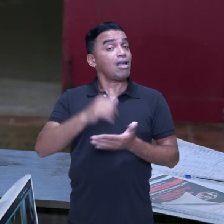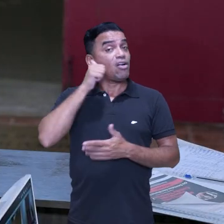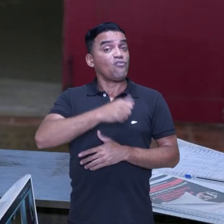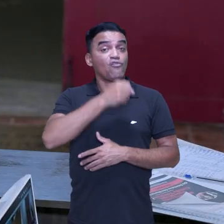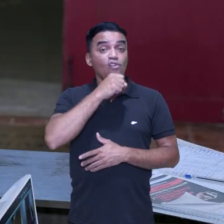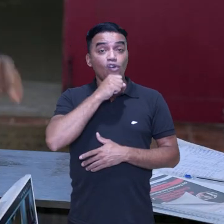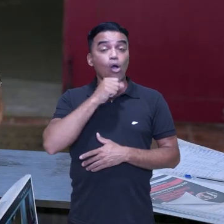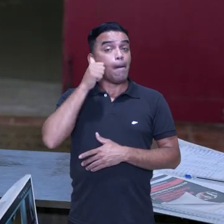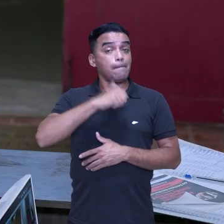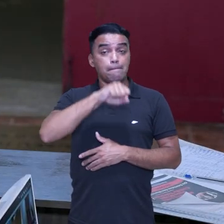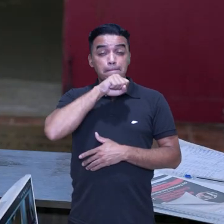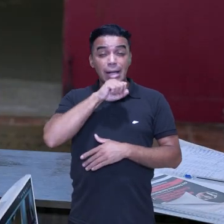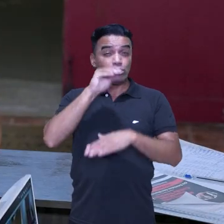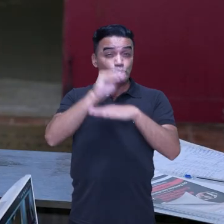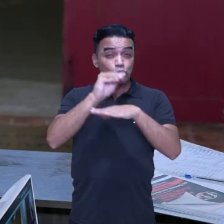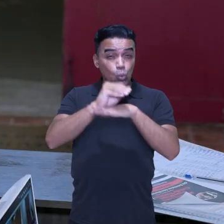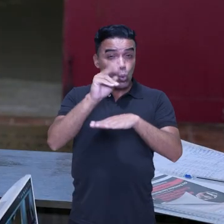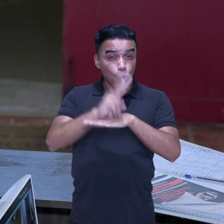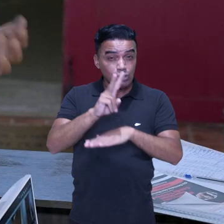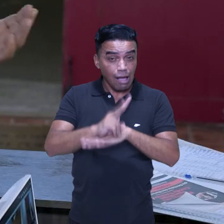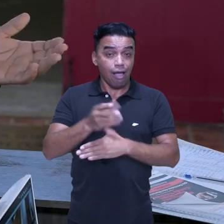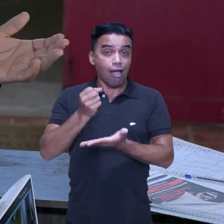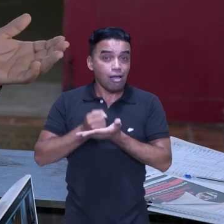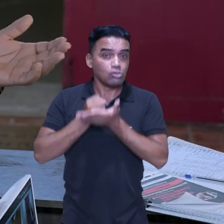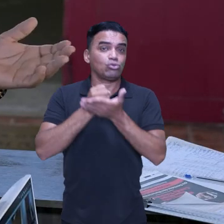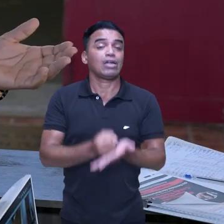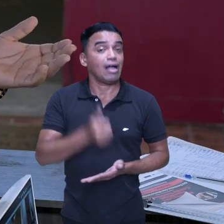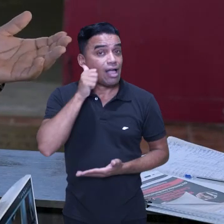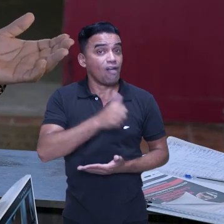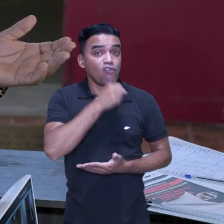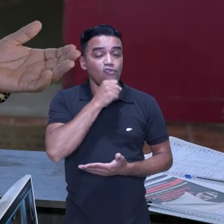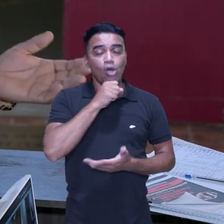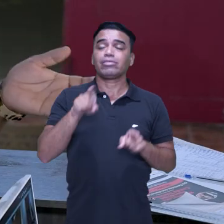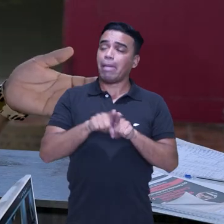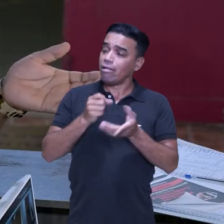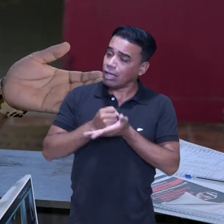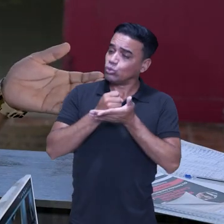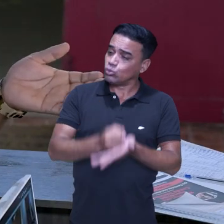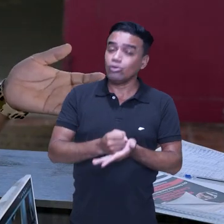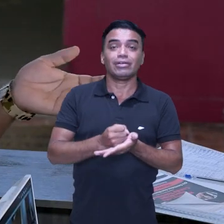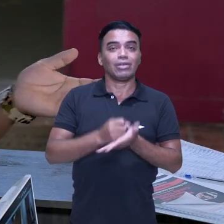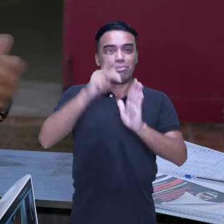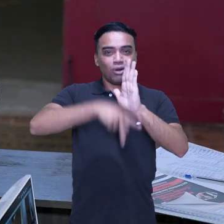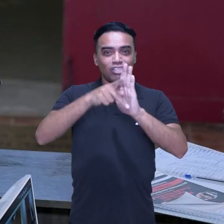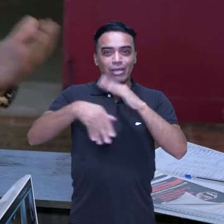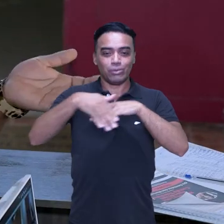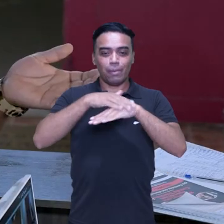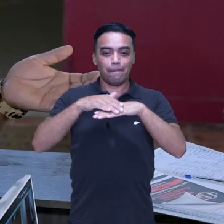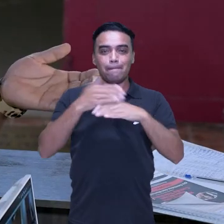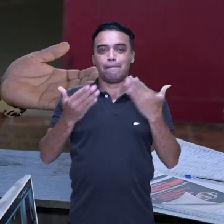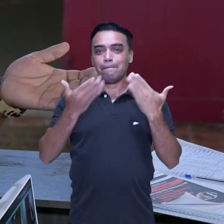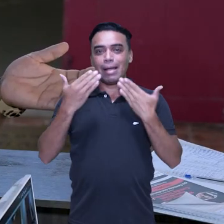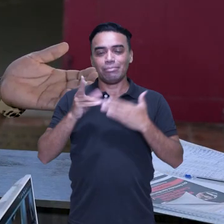de brigar, de ir para a rua, de ajudar, de contribuir, vó, a mesma coisa. E o Sempre um Papo, um movimento